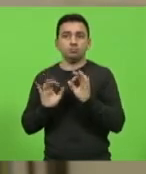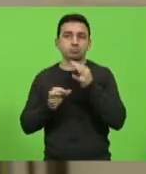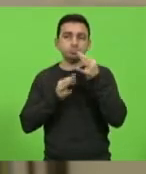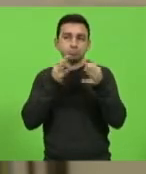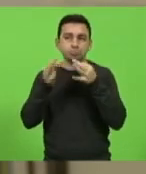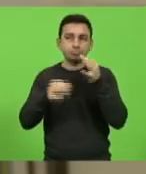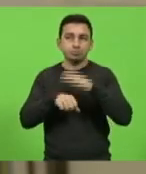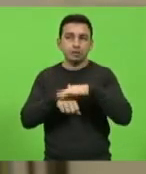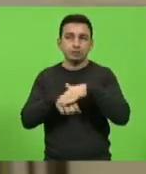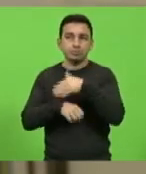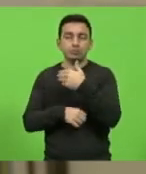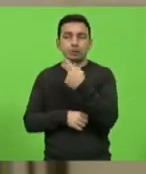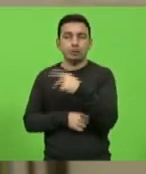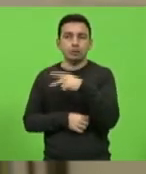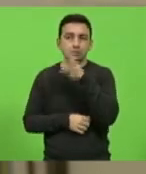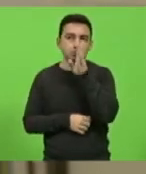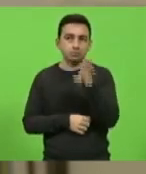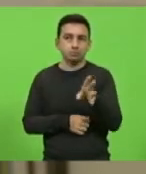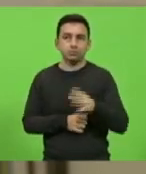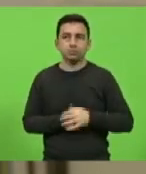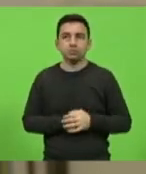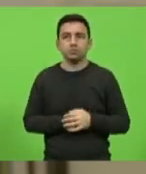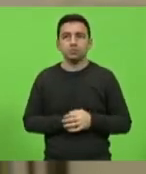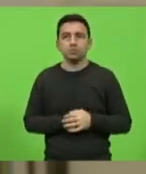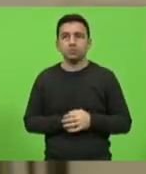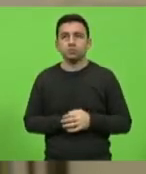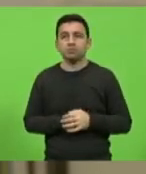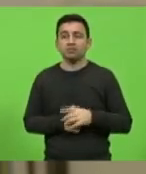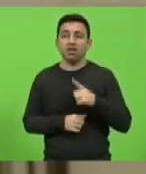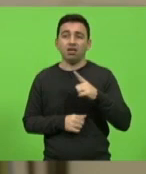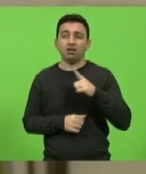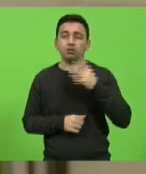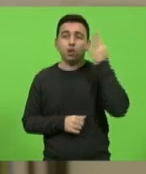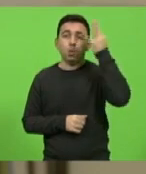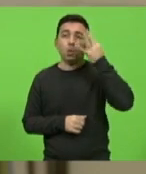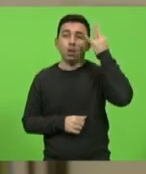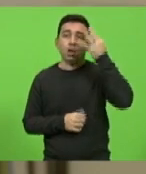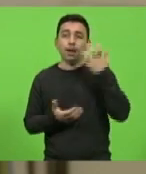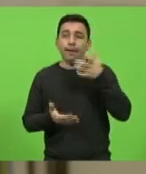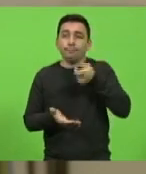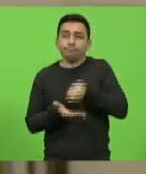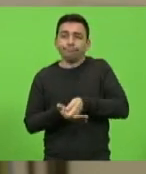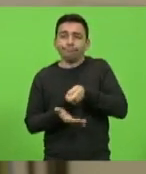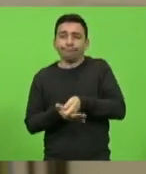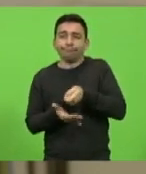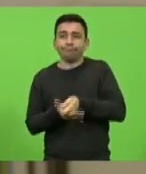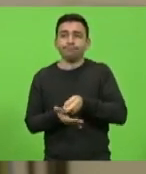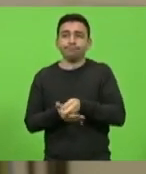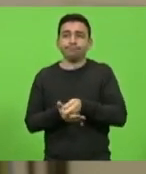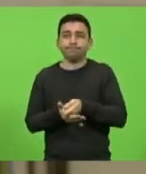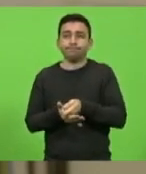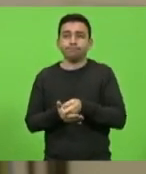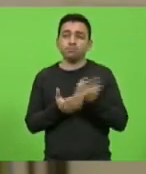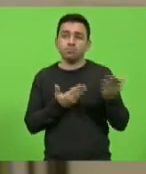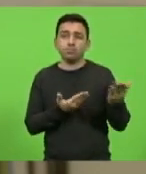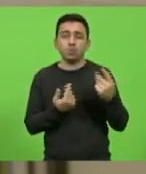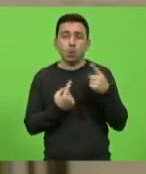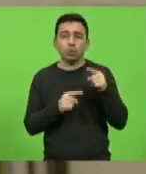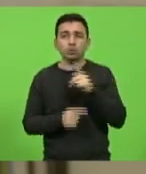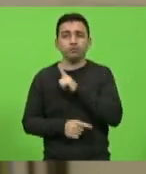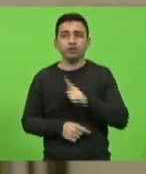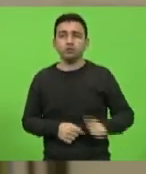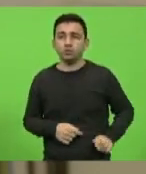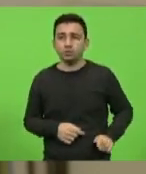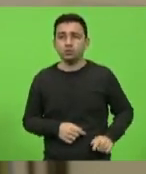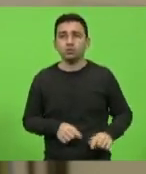parte da acusação. Há argumentação, há uma tese que se tenta impor a todo custo contra o governador do estado, e do outro